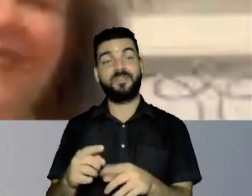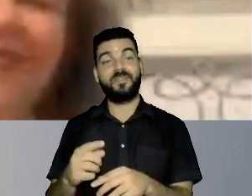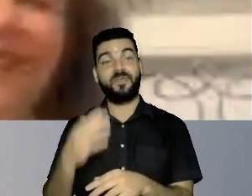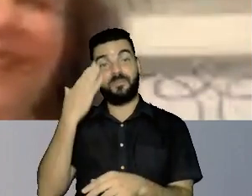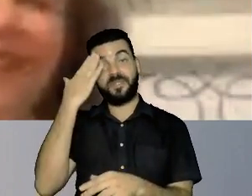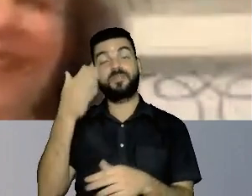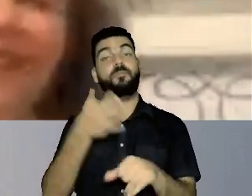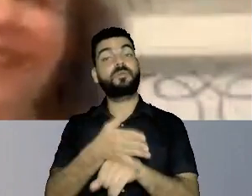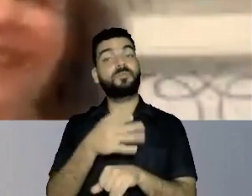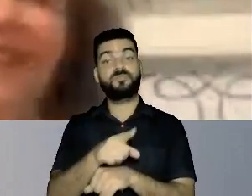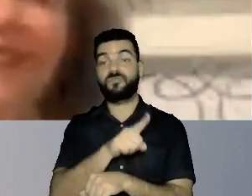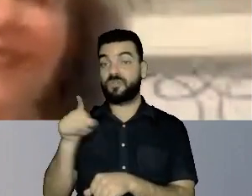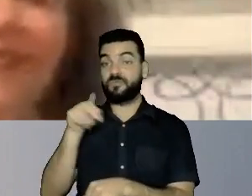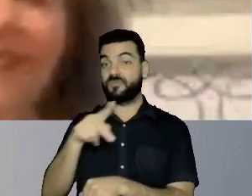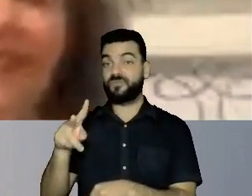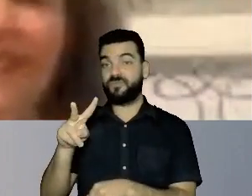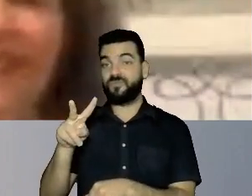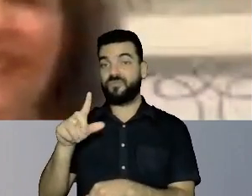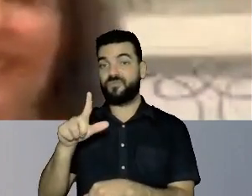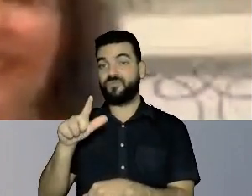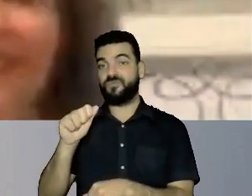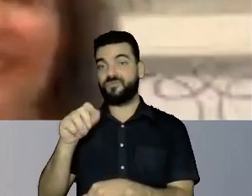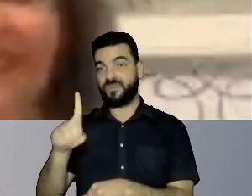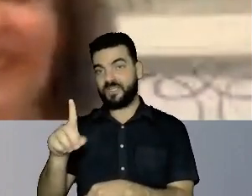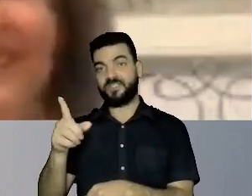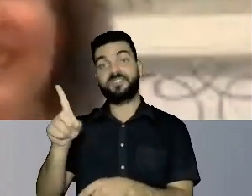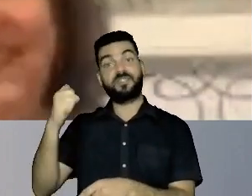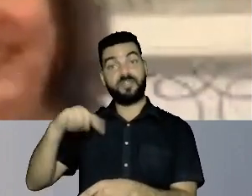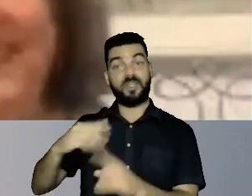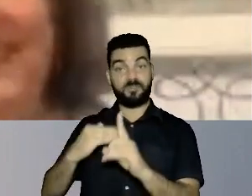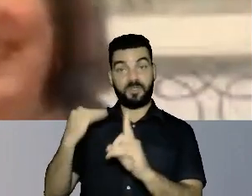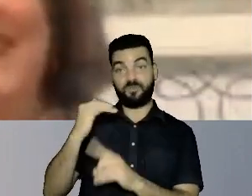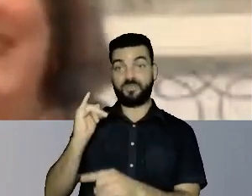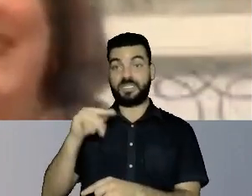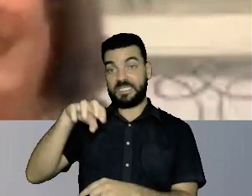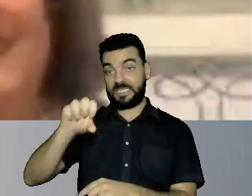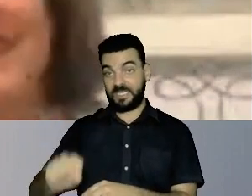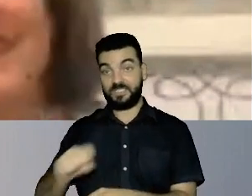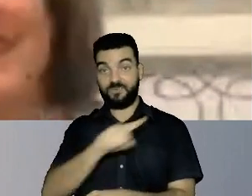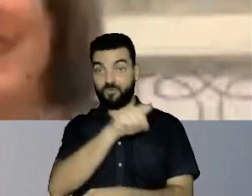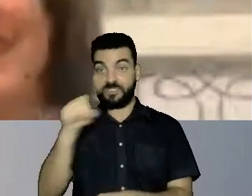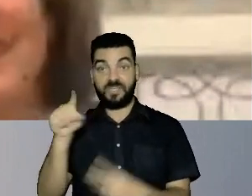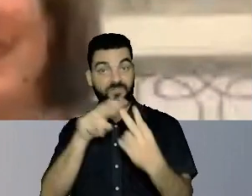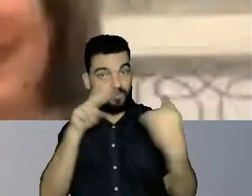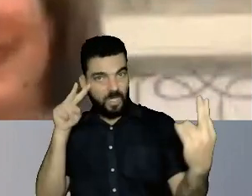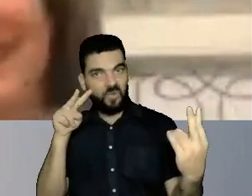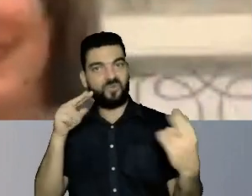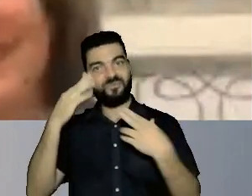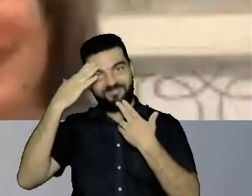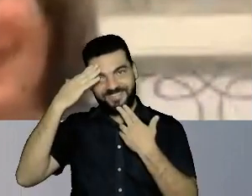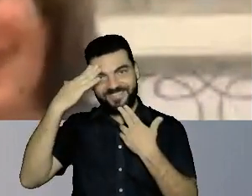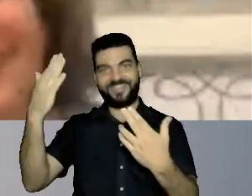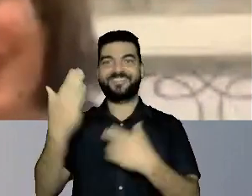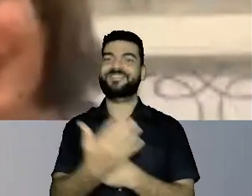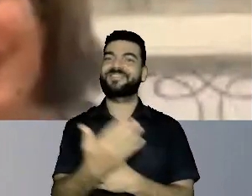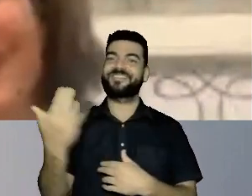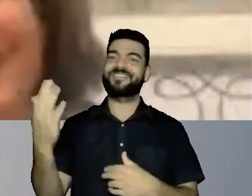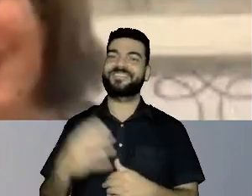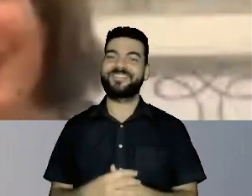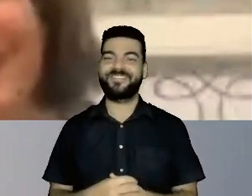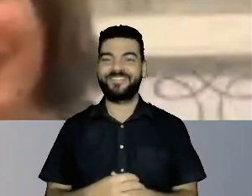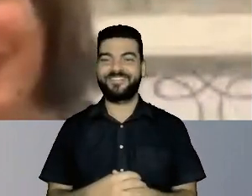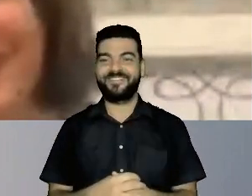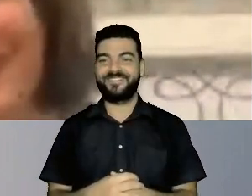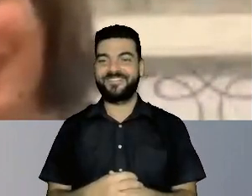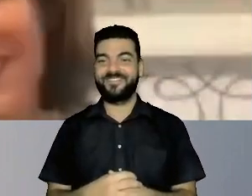gente encerrar. Eu quero agradecer demais essa oportunidade de estar aqui. Agradecer demais a participação do professor Vlad,